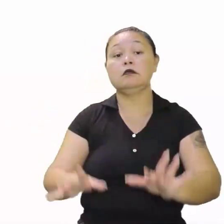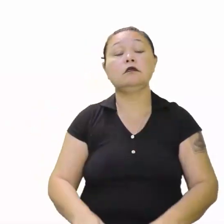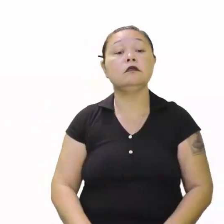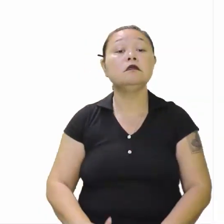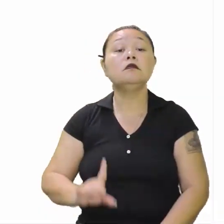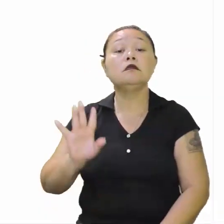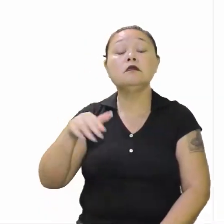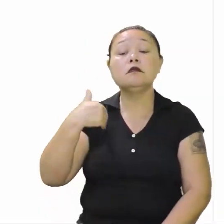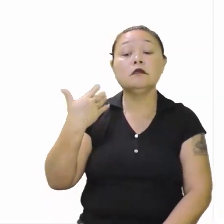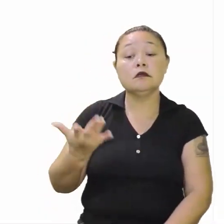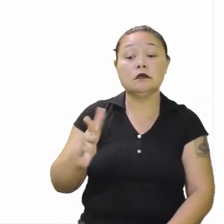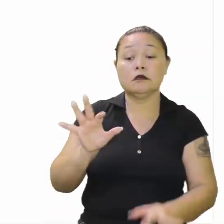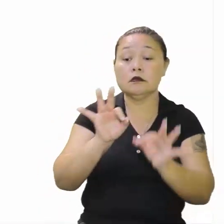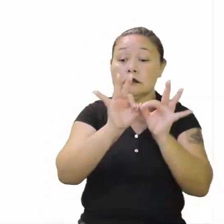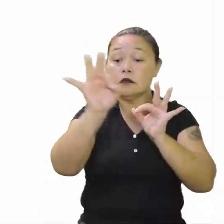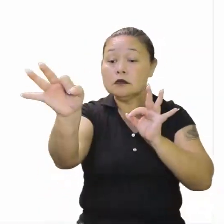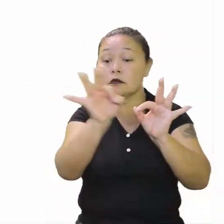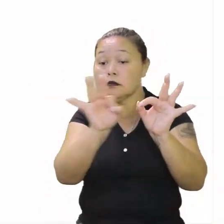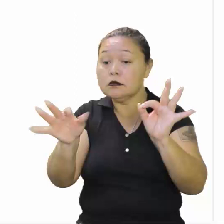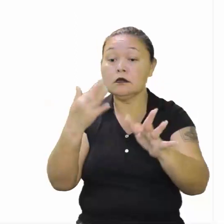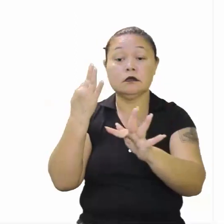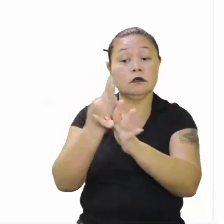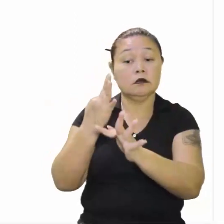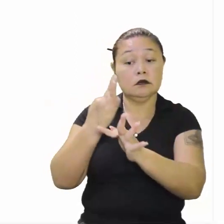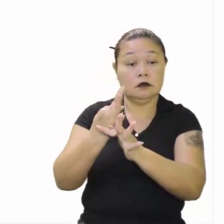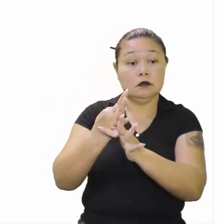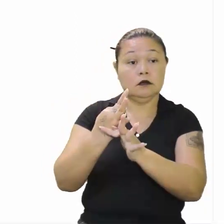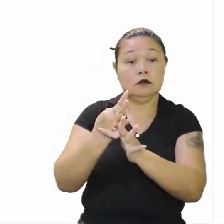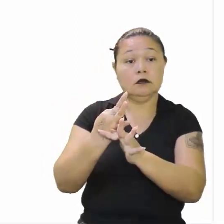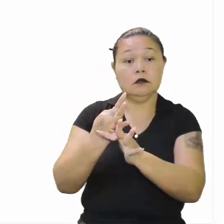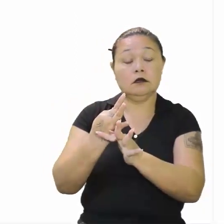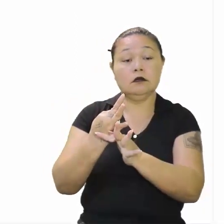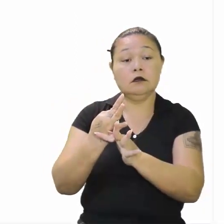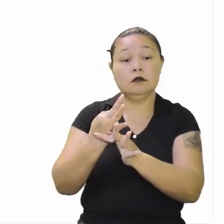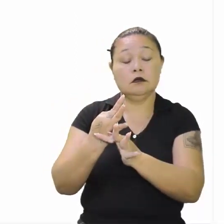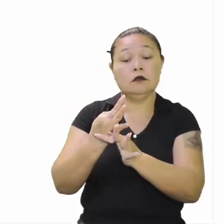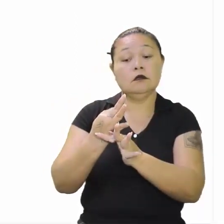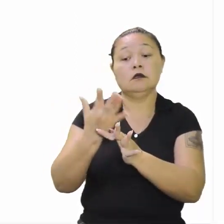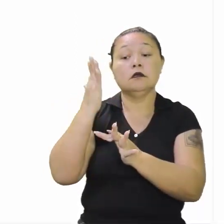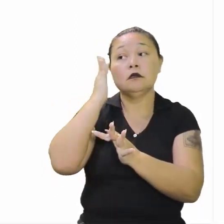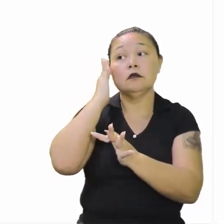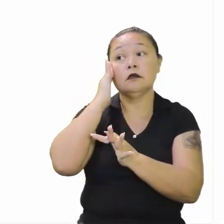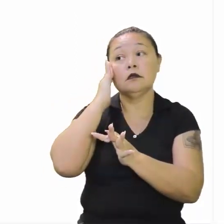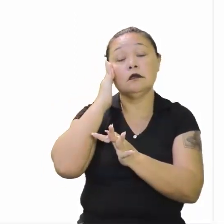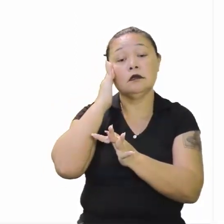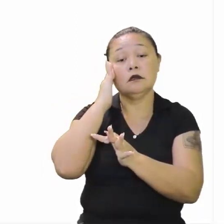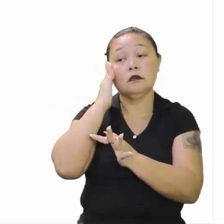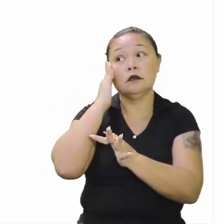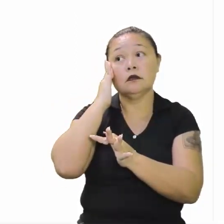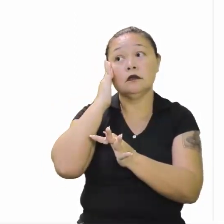Com relação às grandezas físicas, aí nós sabemos que